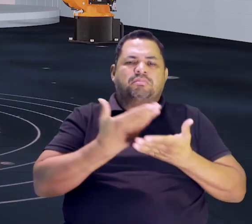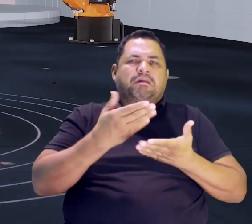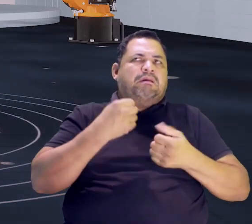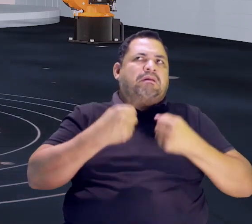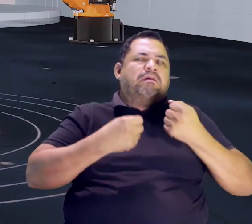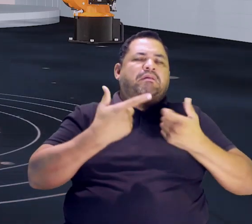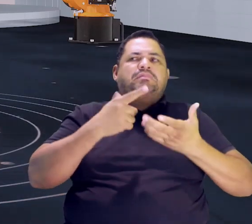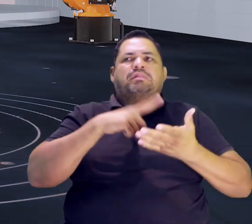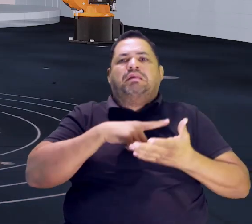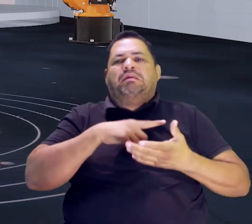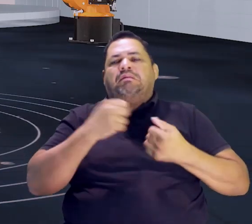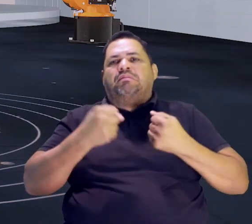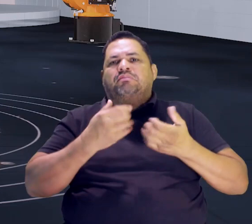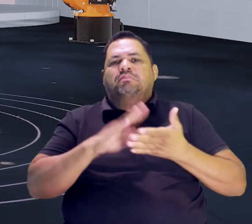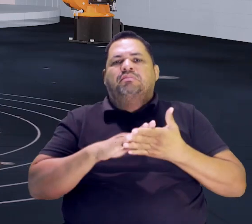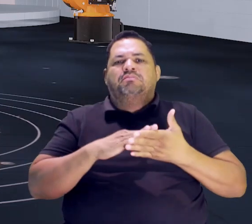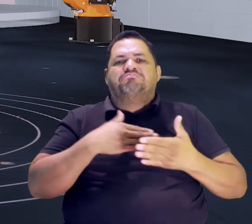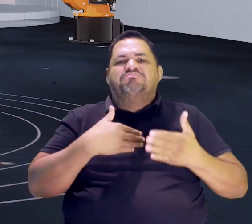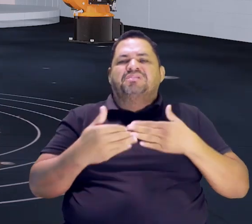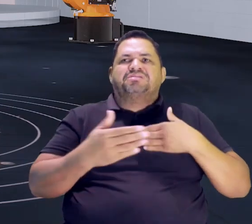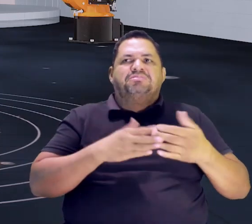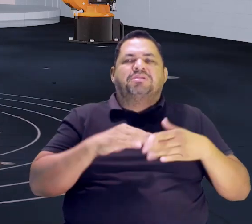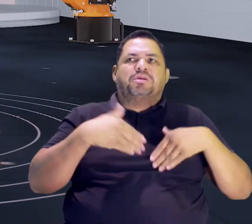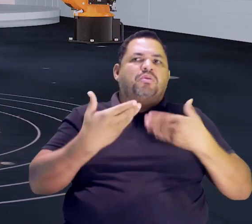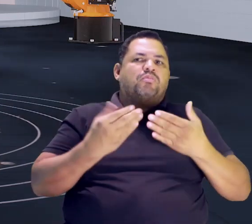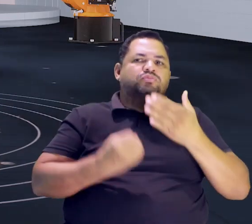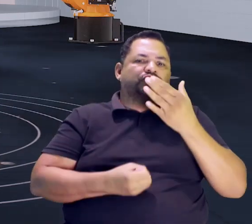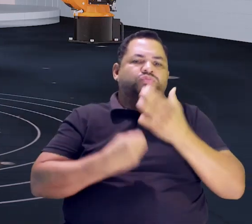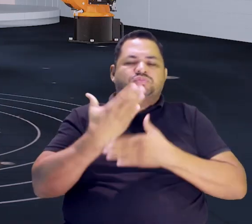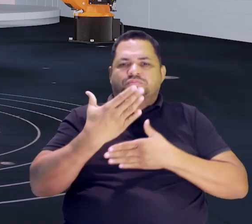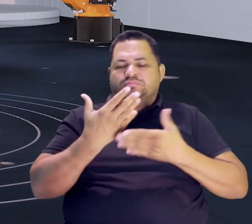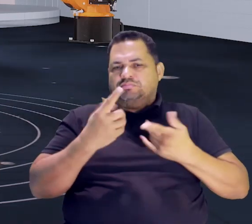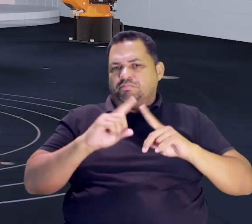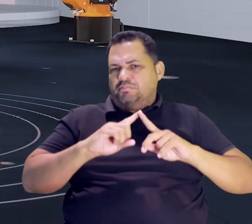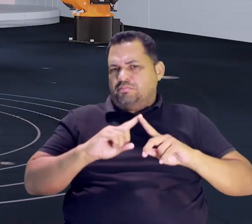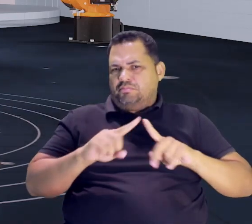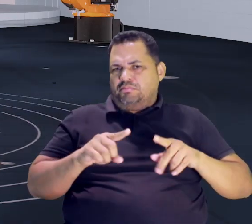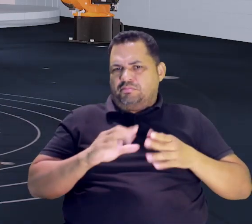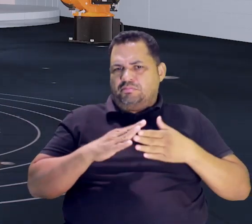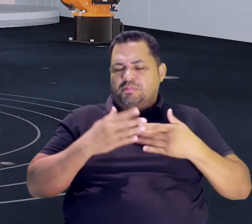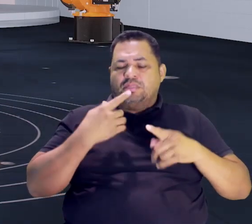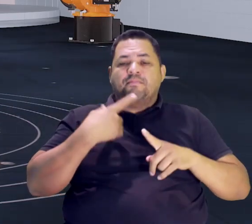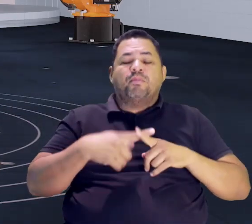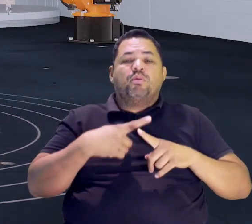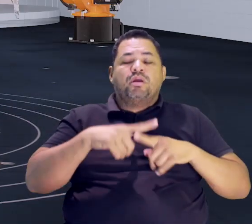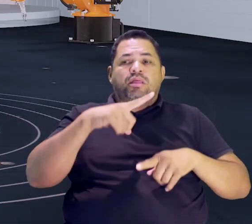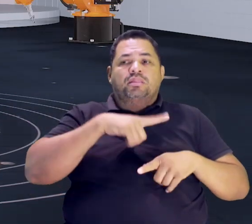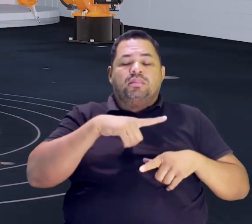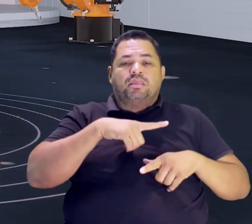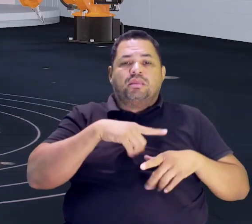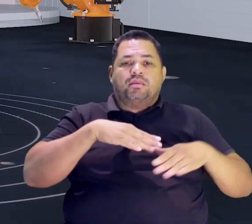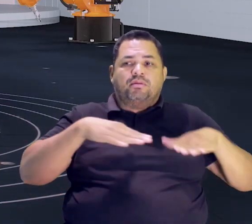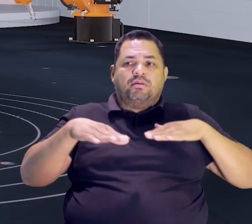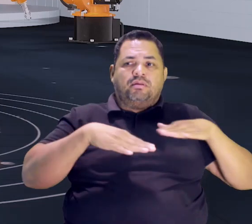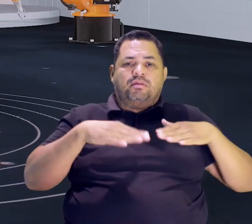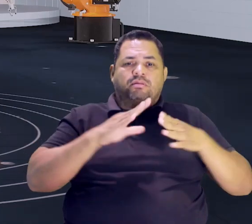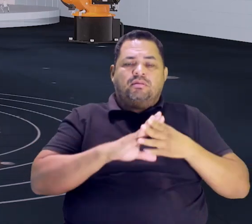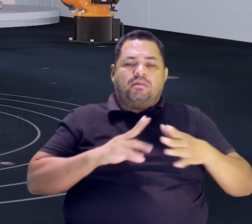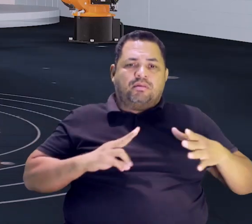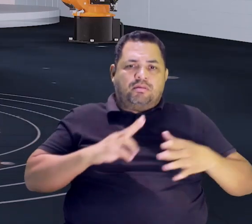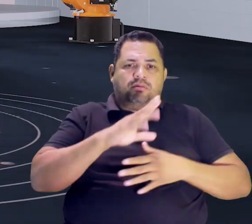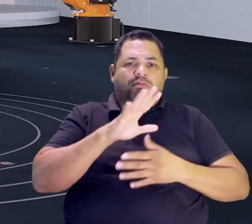velocidade média, não sei o quê, não importava de onde vinha, para onde ia, mas a causa do movimento é a força. A força